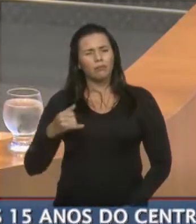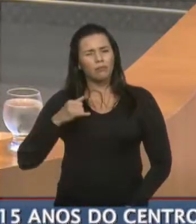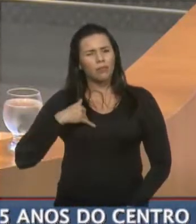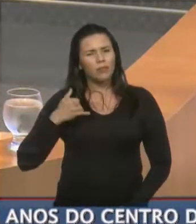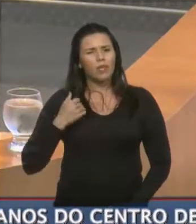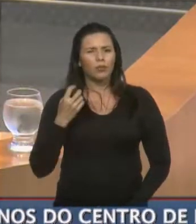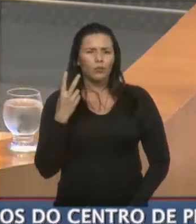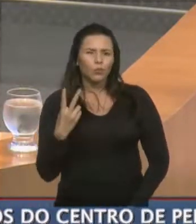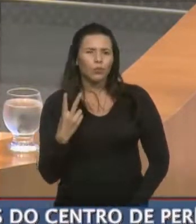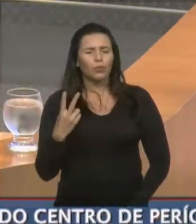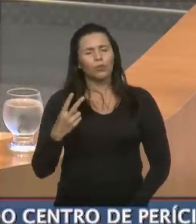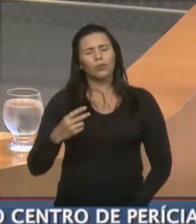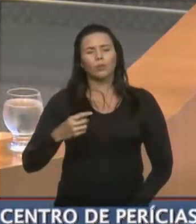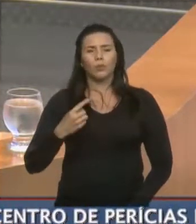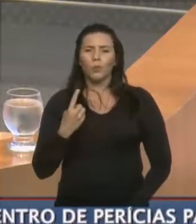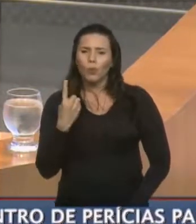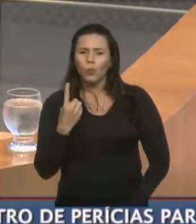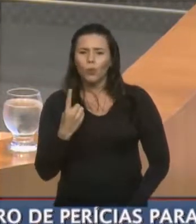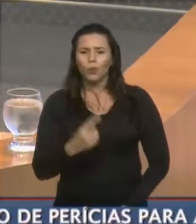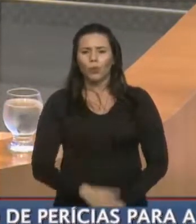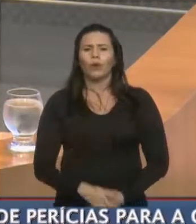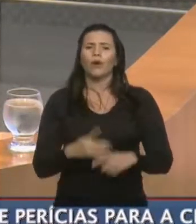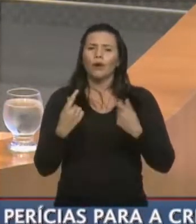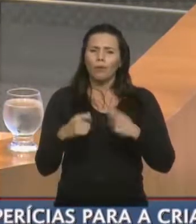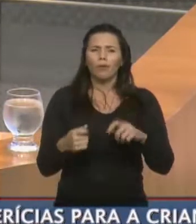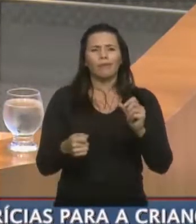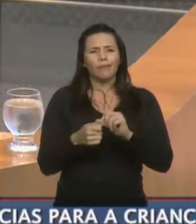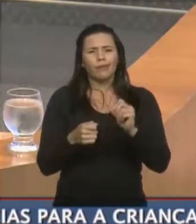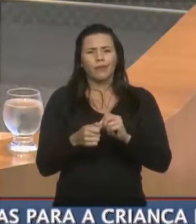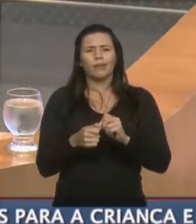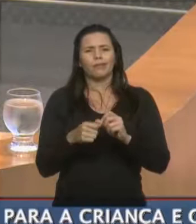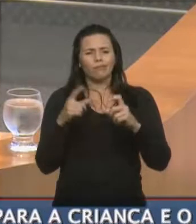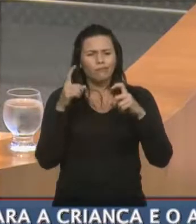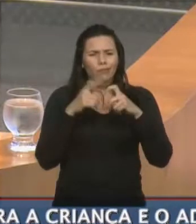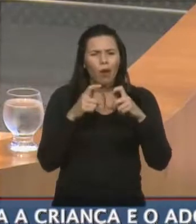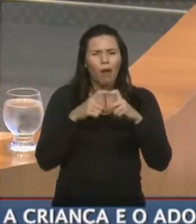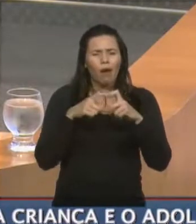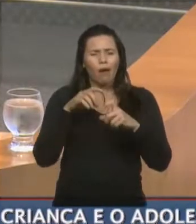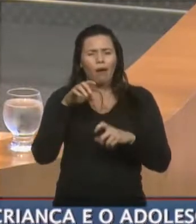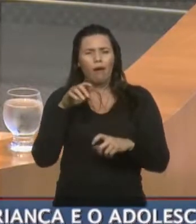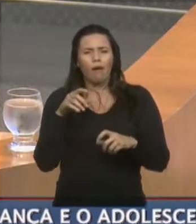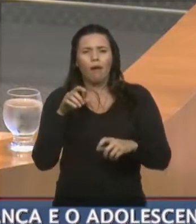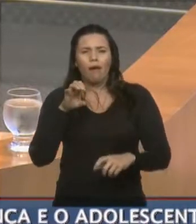de 1 ano, ter que passar por um exame dessa natureza. É uma tragédia anterior